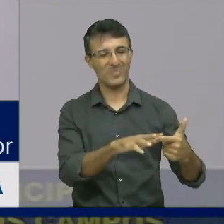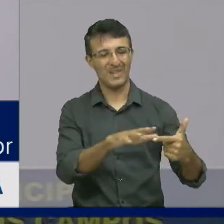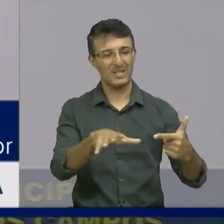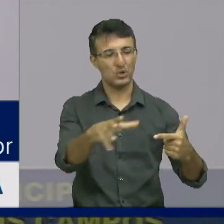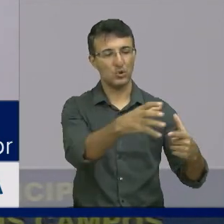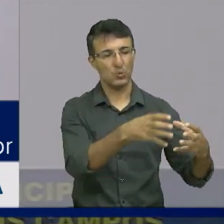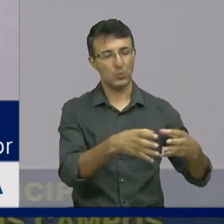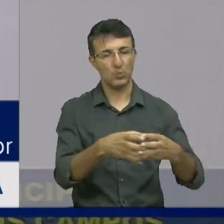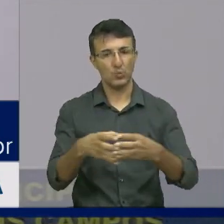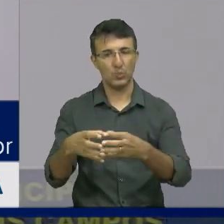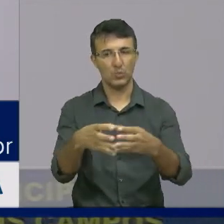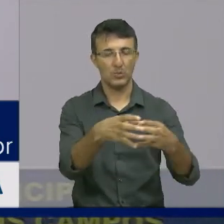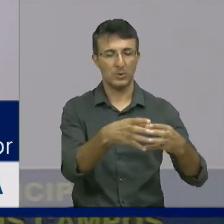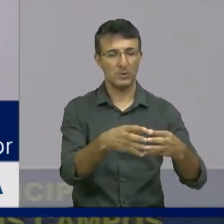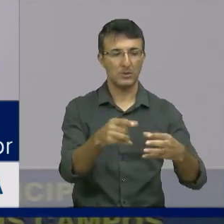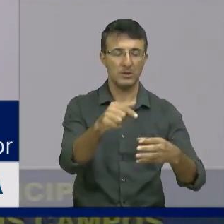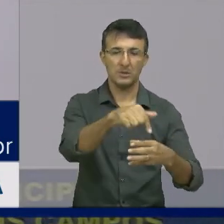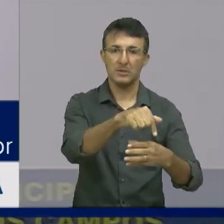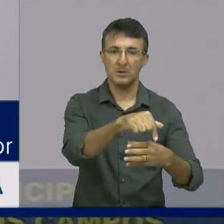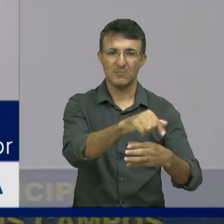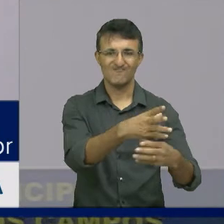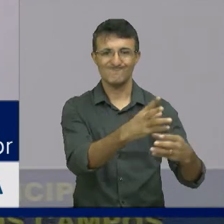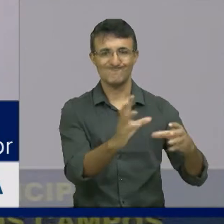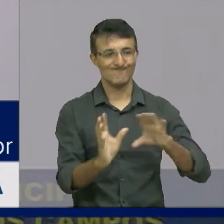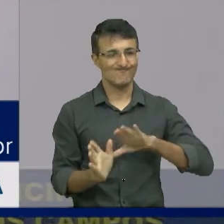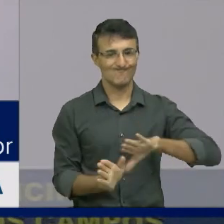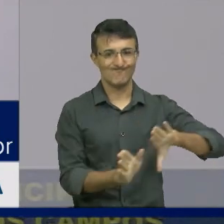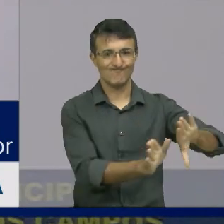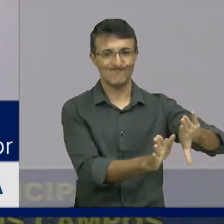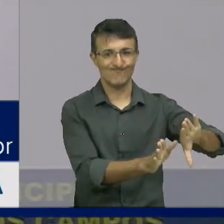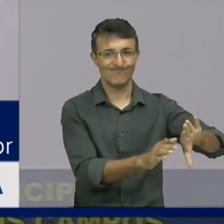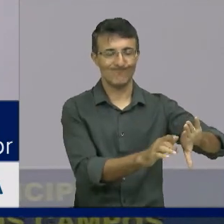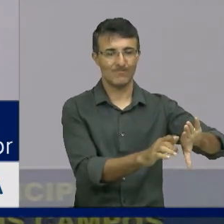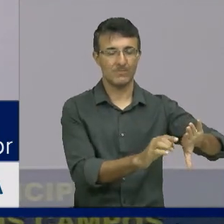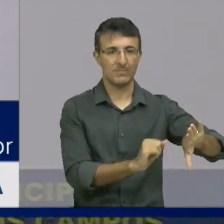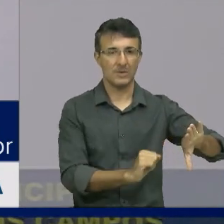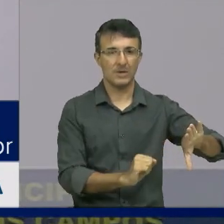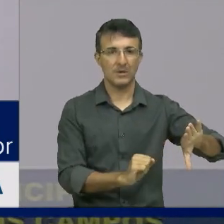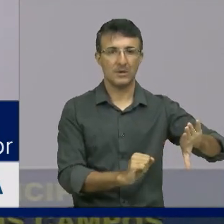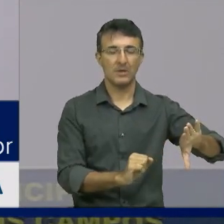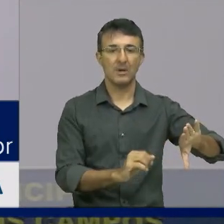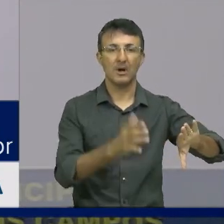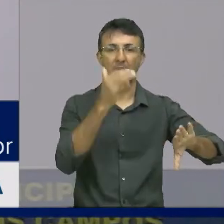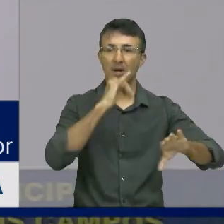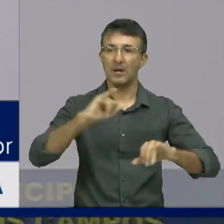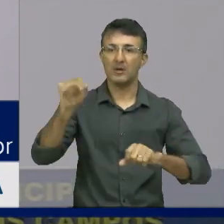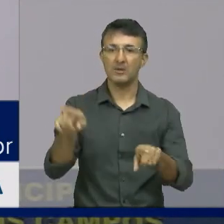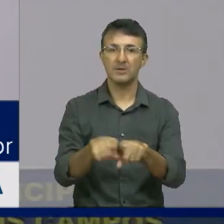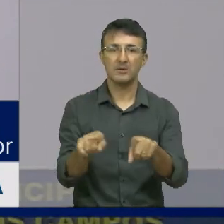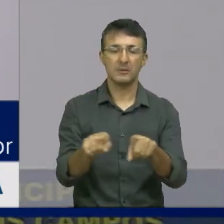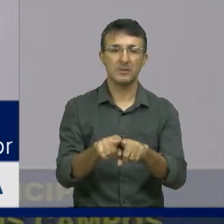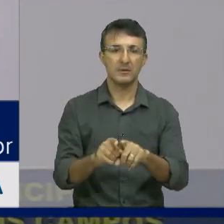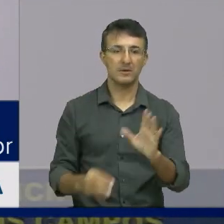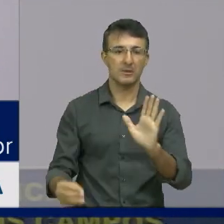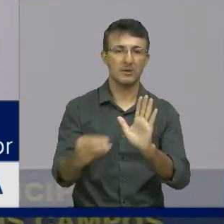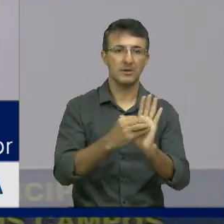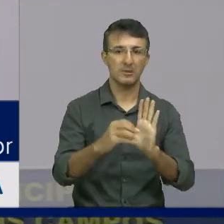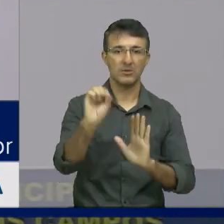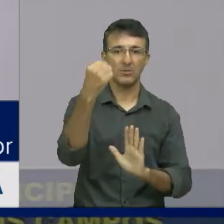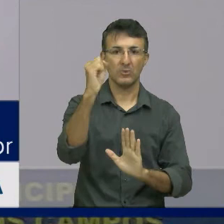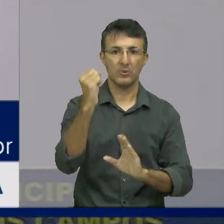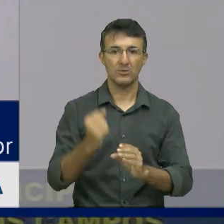artigo 57 do Regimento Interno, estão rejeitadas. Informo também que a emenda número 8 foi